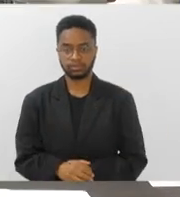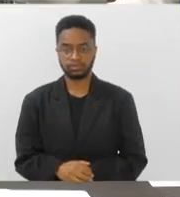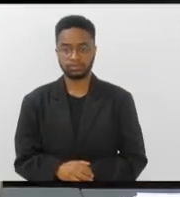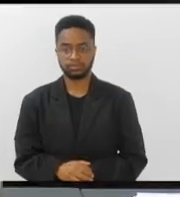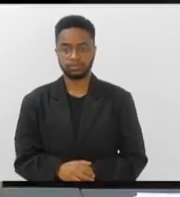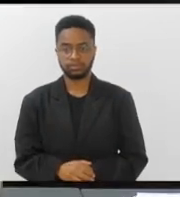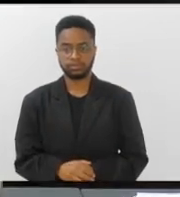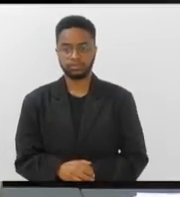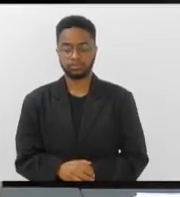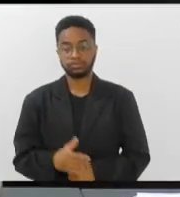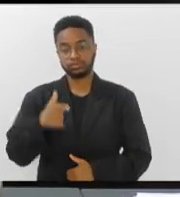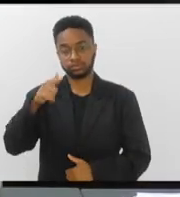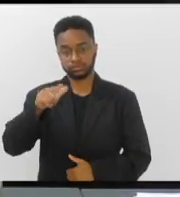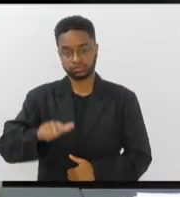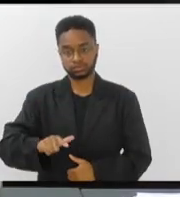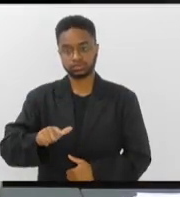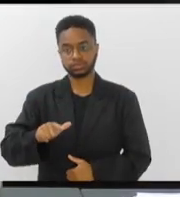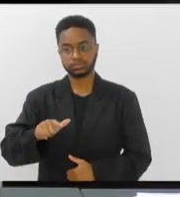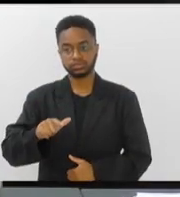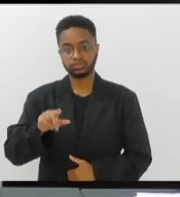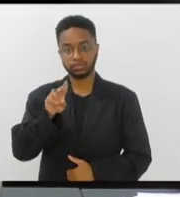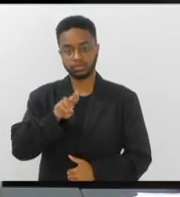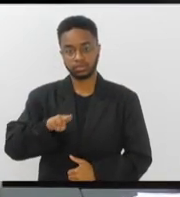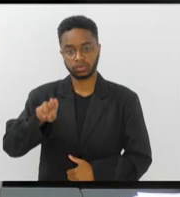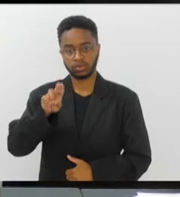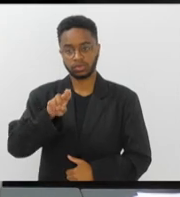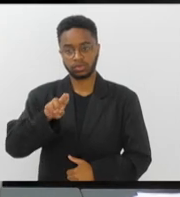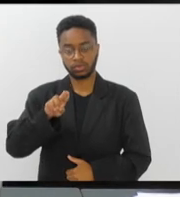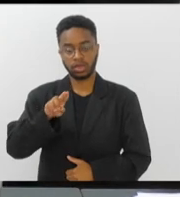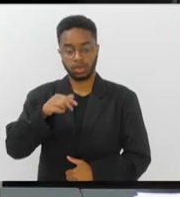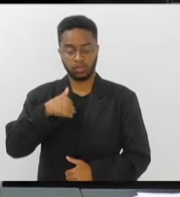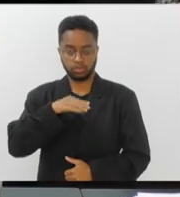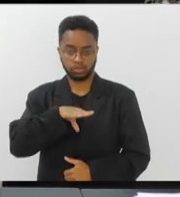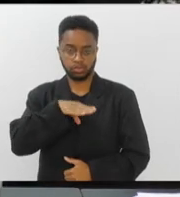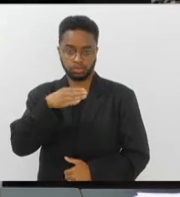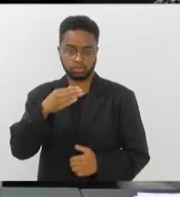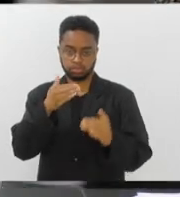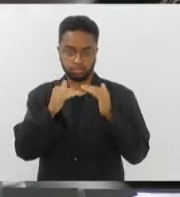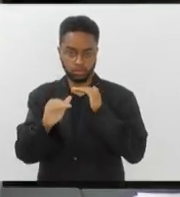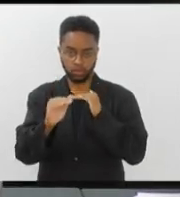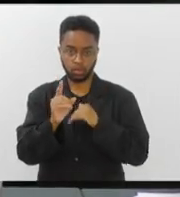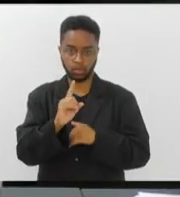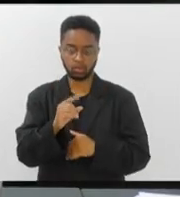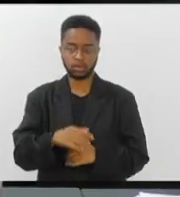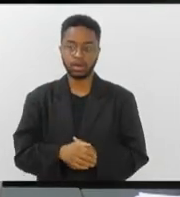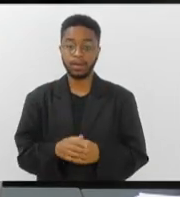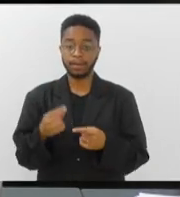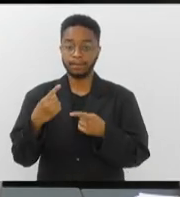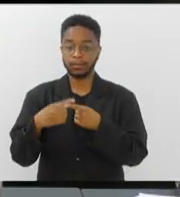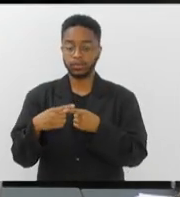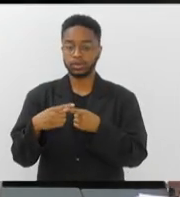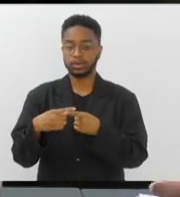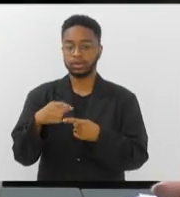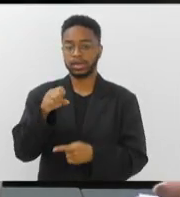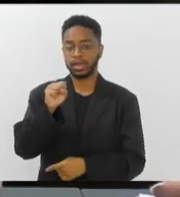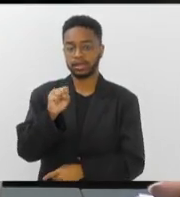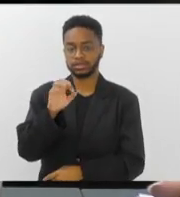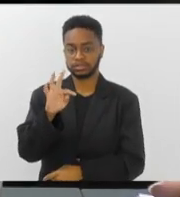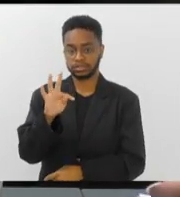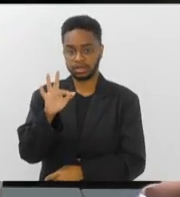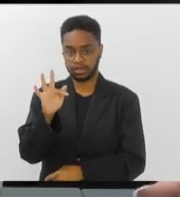Deputado Espanha. Novamente, ouso divergir. Não. O Supremo Tribunal